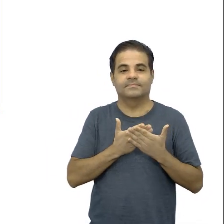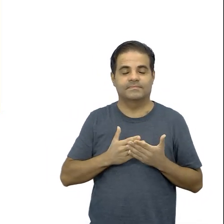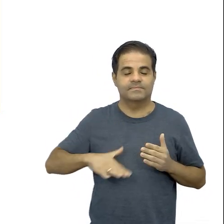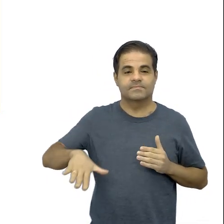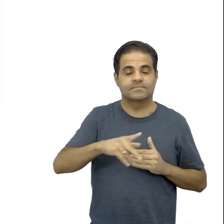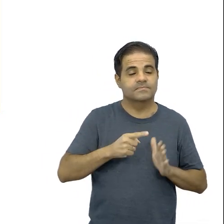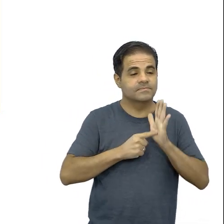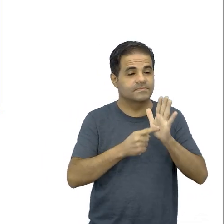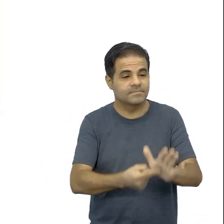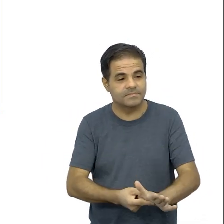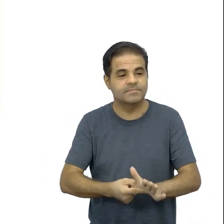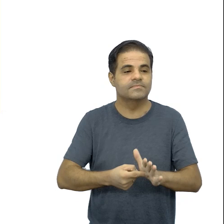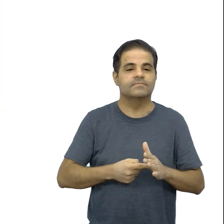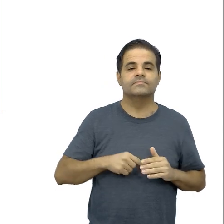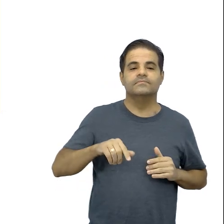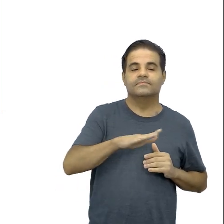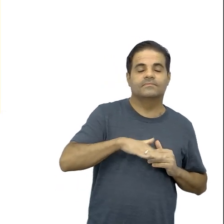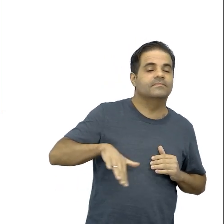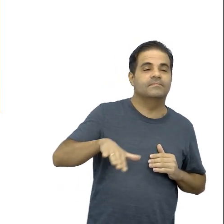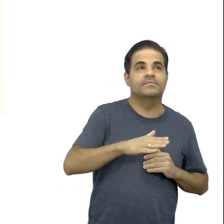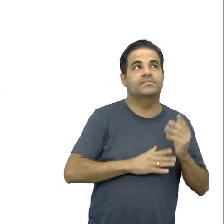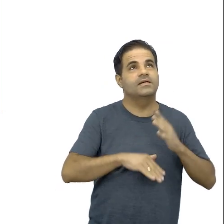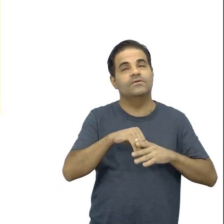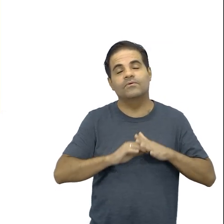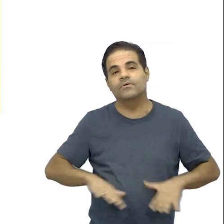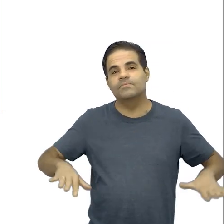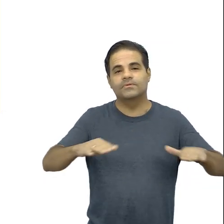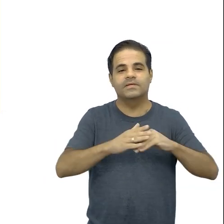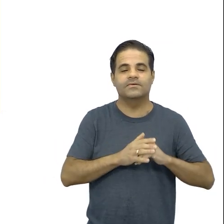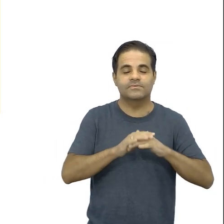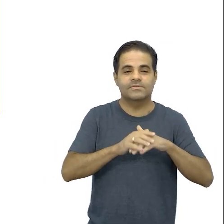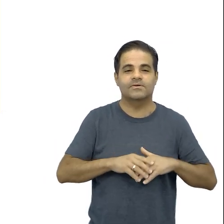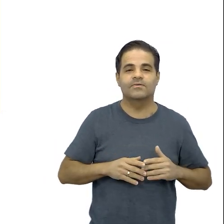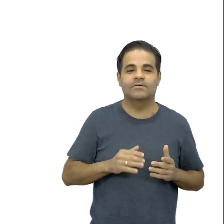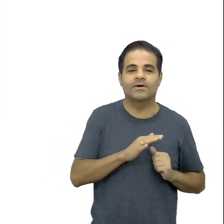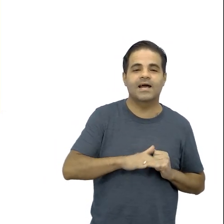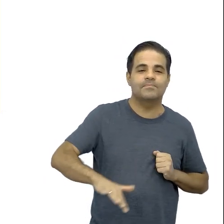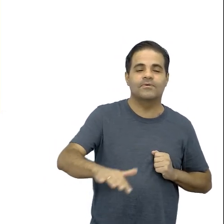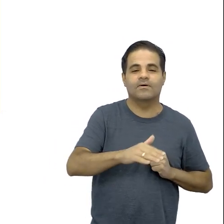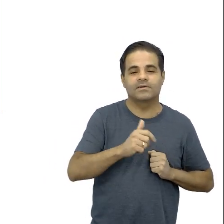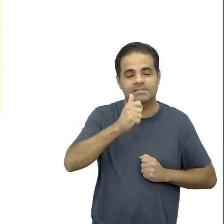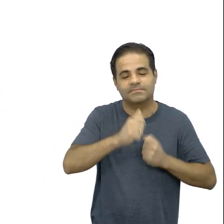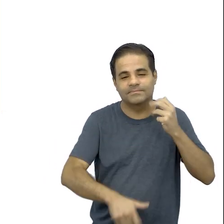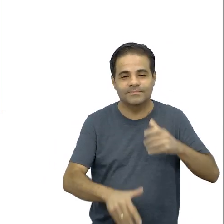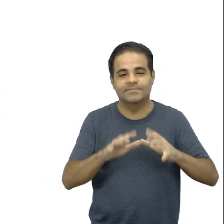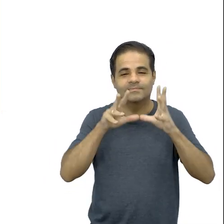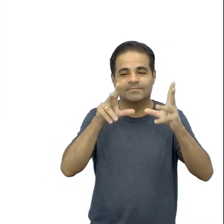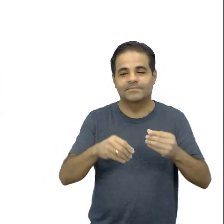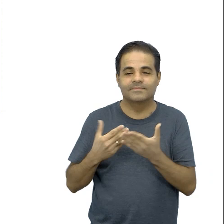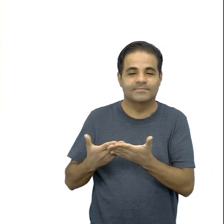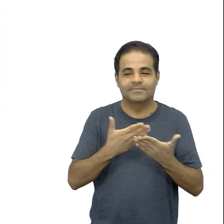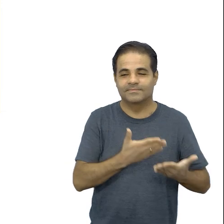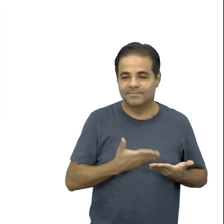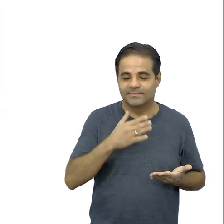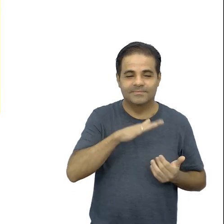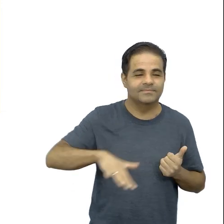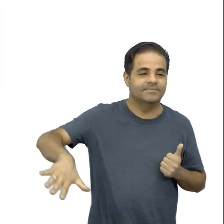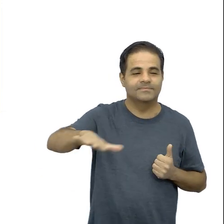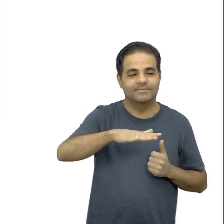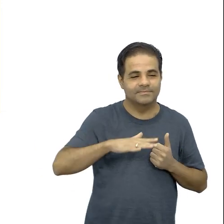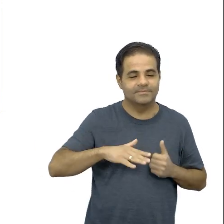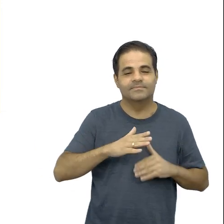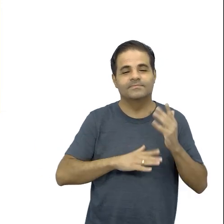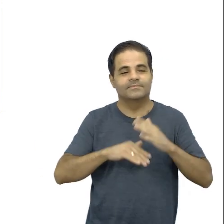dizer, então, assim, que gradativamente a gente vem construindo essa autonomia dos estudantes durante as